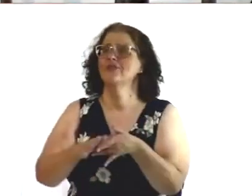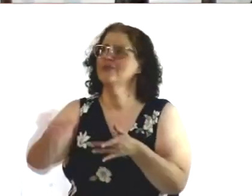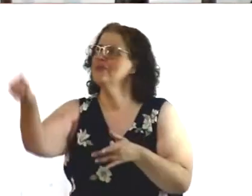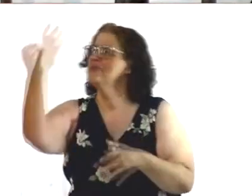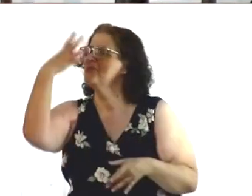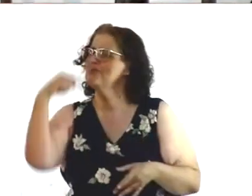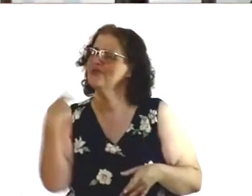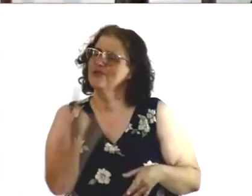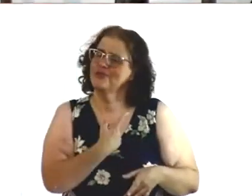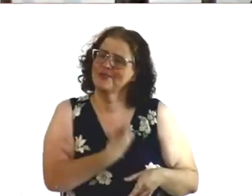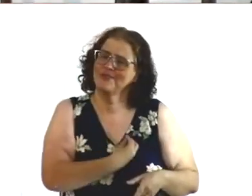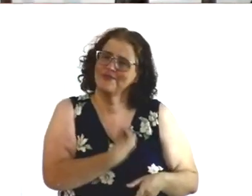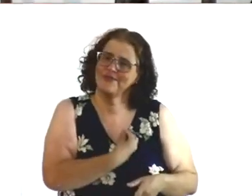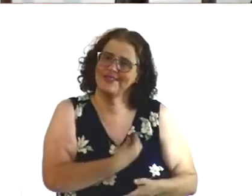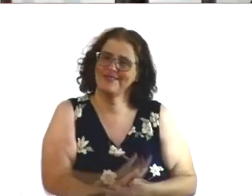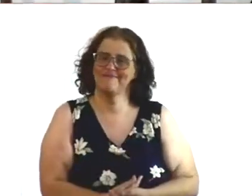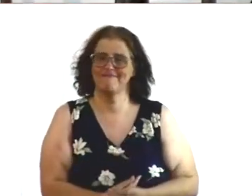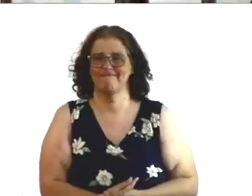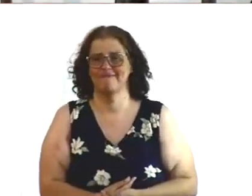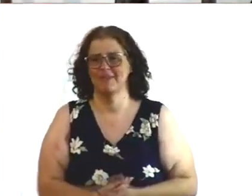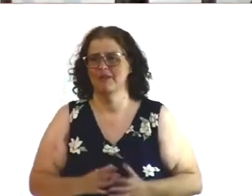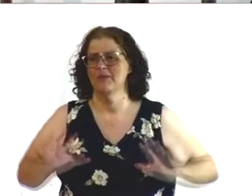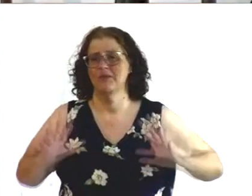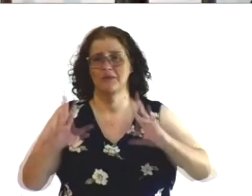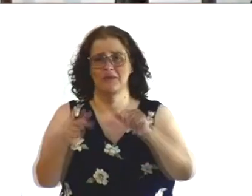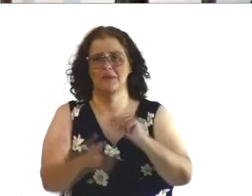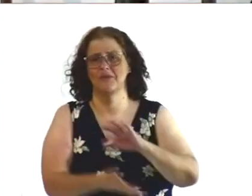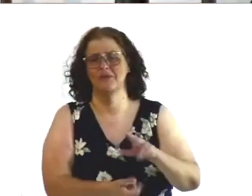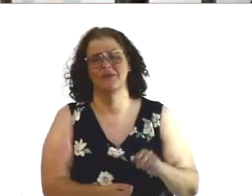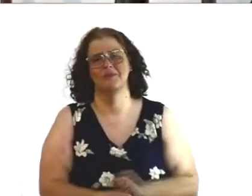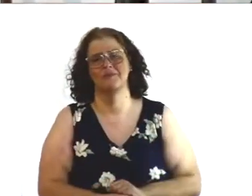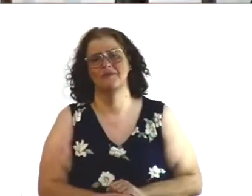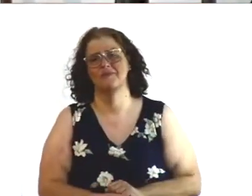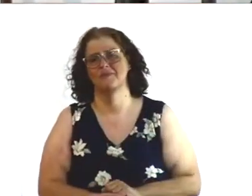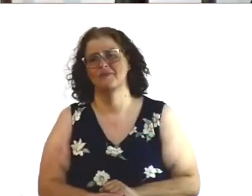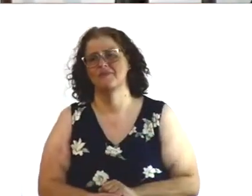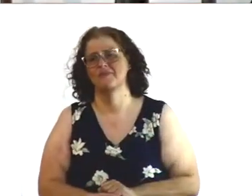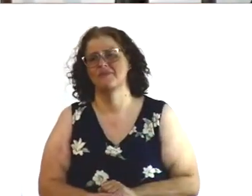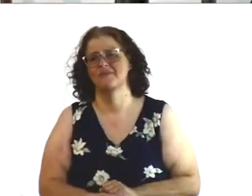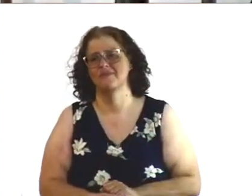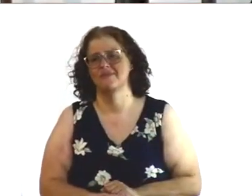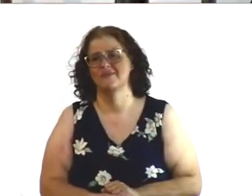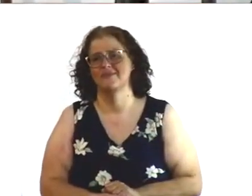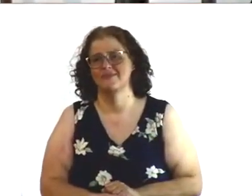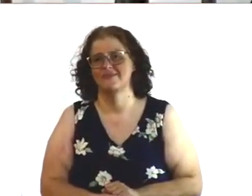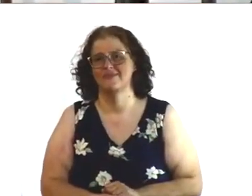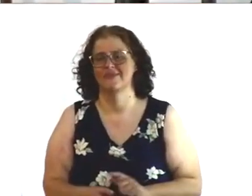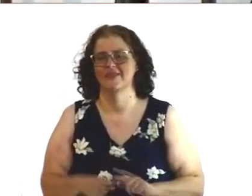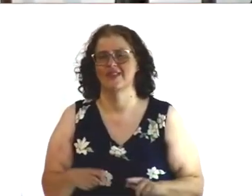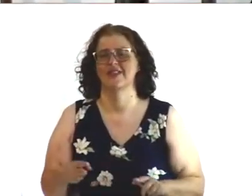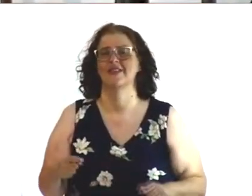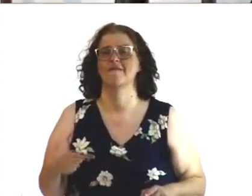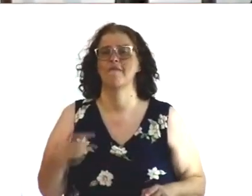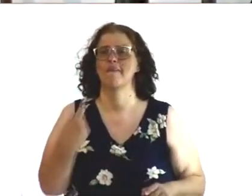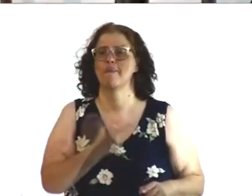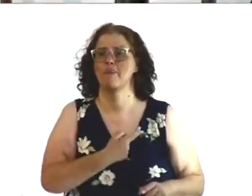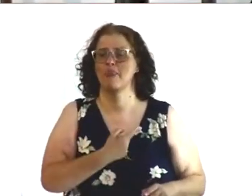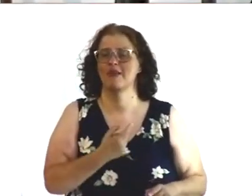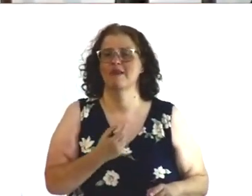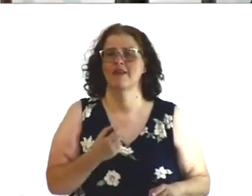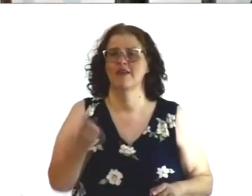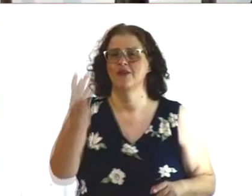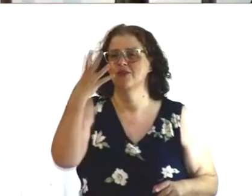nós, é luz para os gentios. É tão luz para os gentios, que veja uma última coisa, mesmo